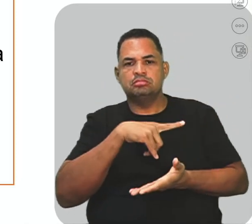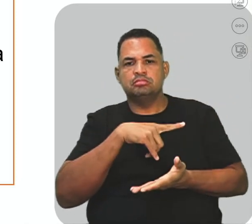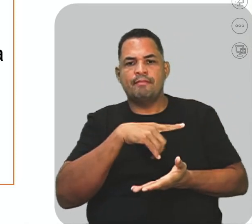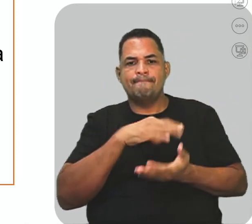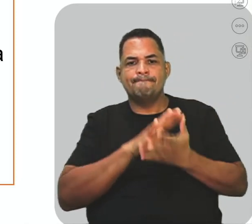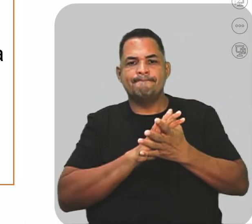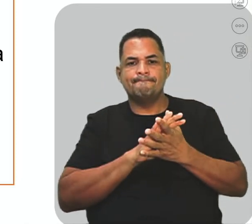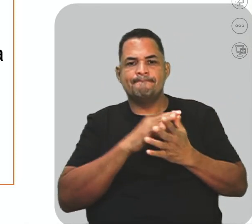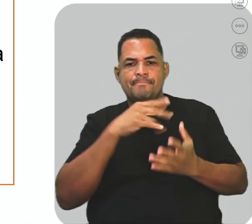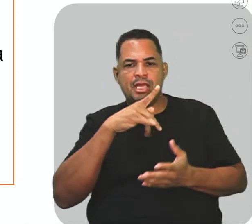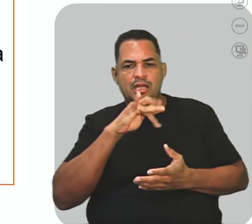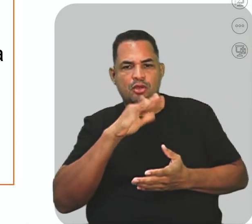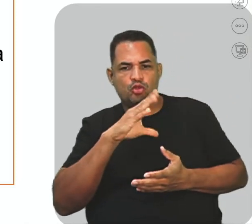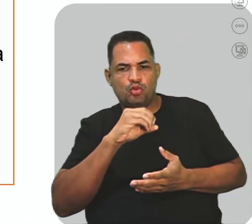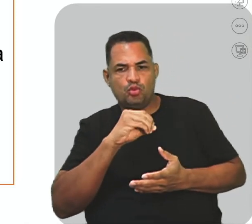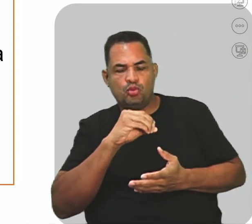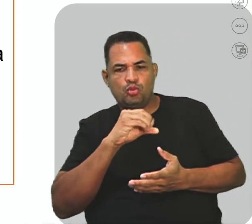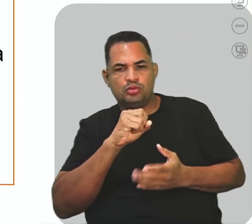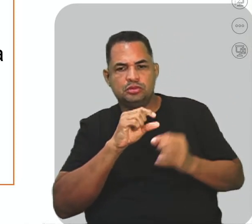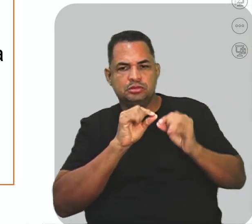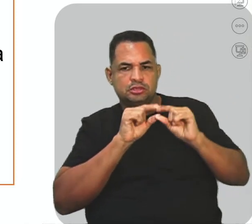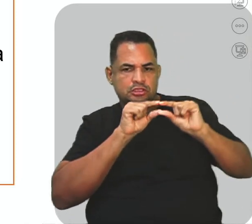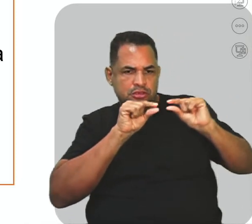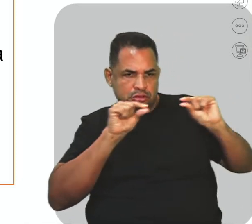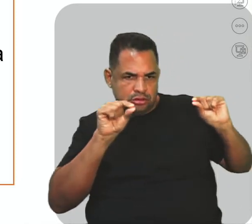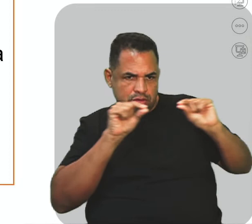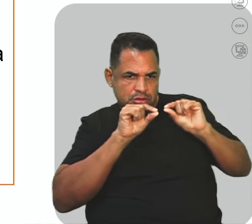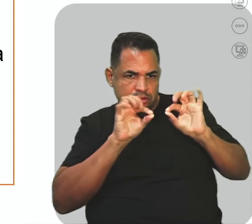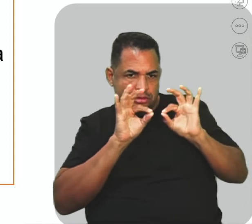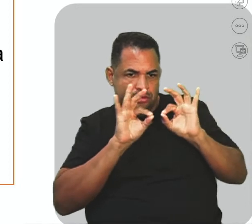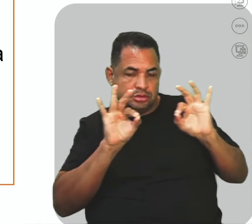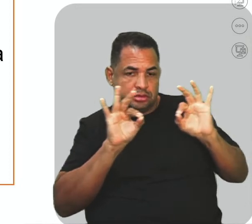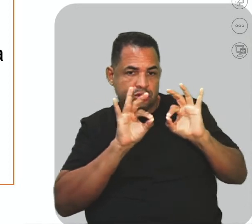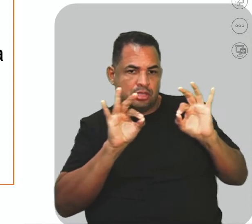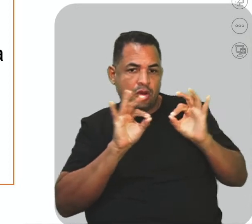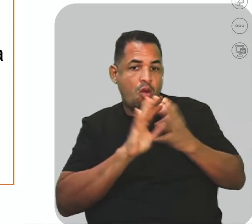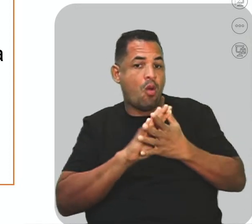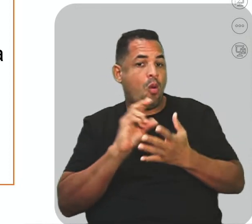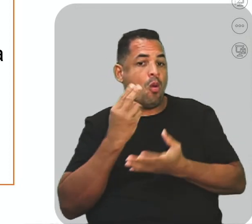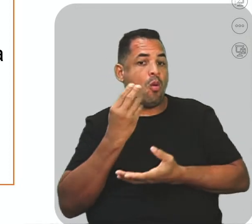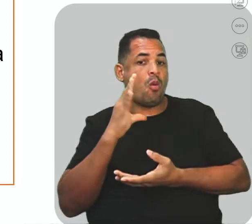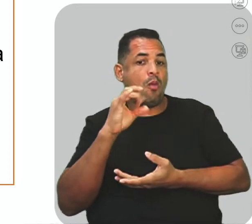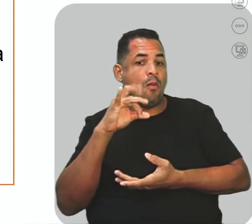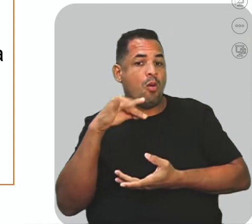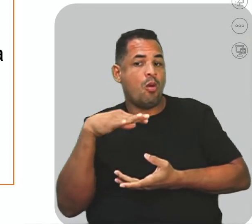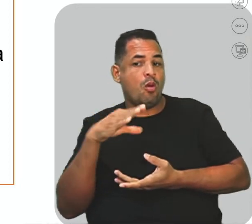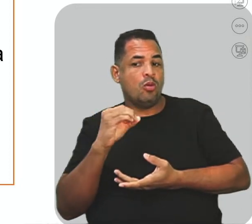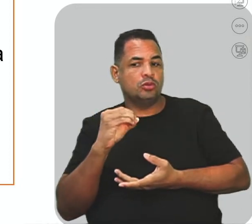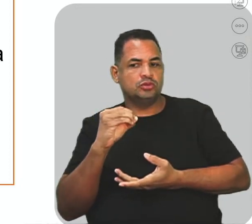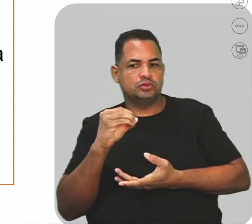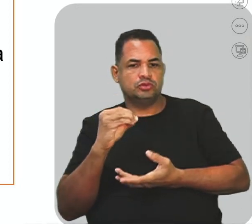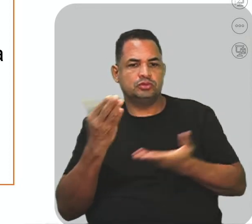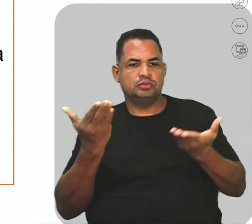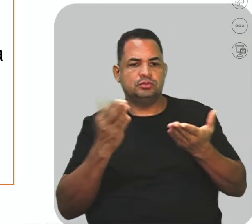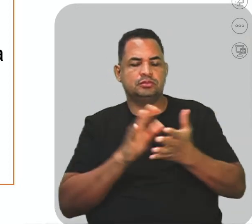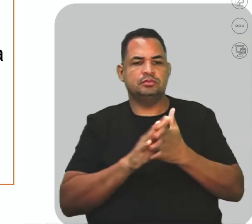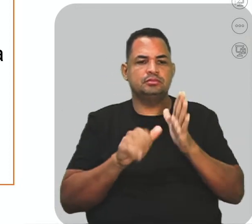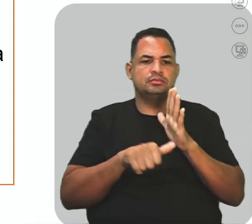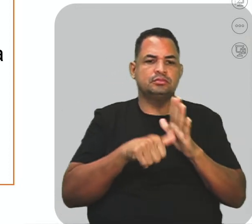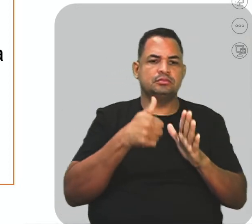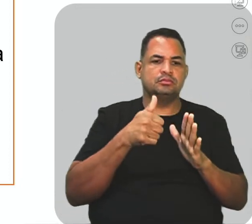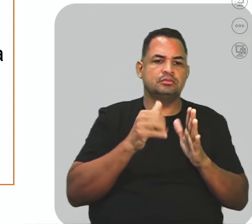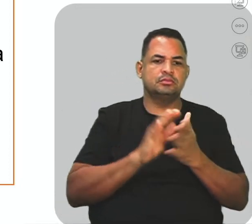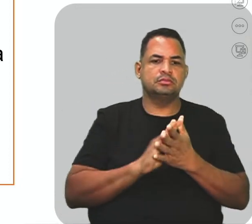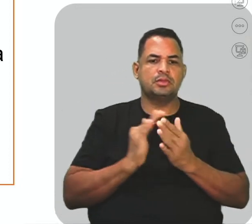ter período simples, né, ou período composto. O primeiro e o